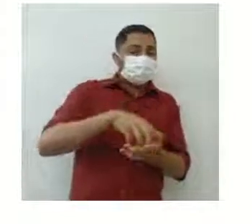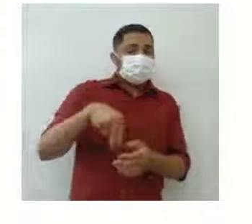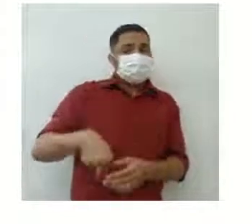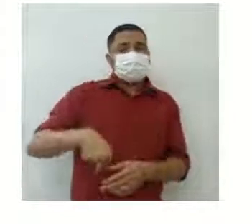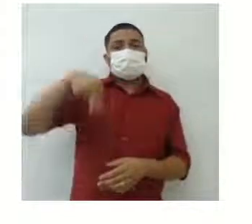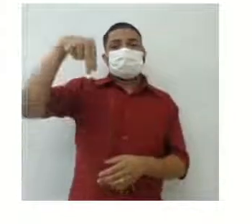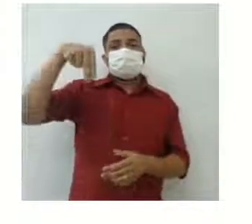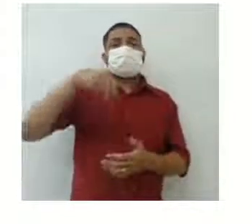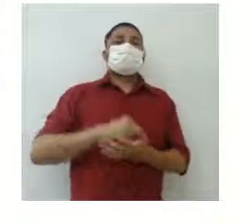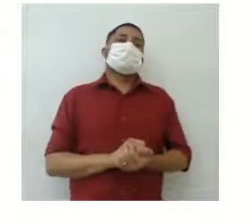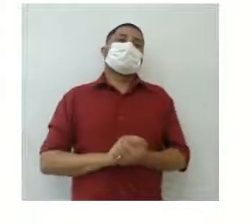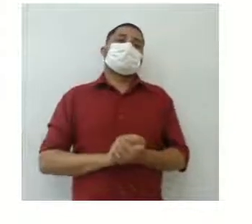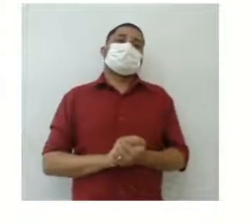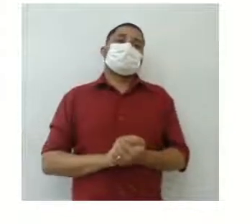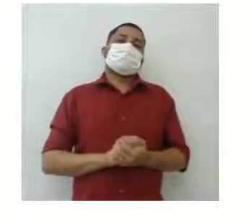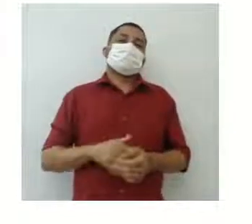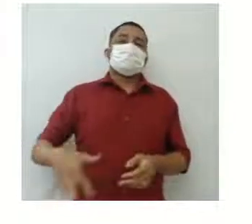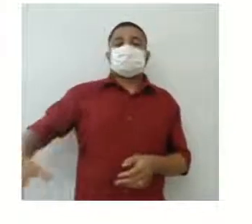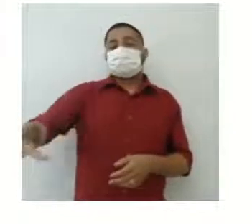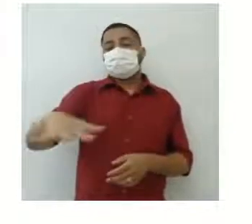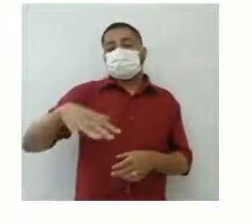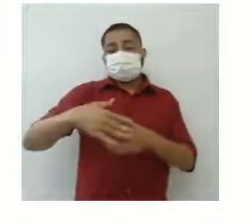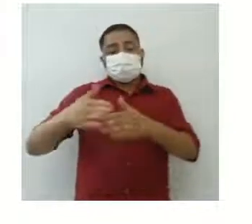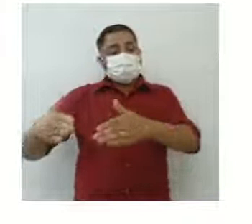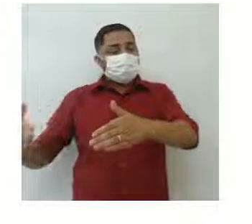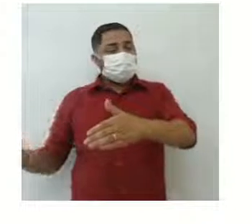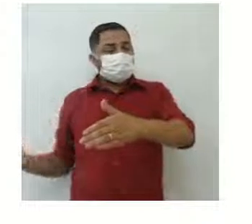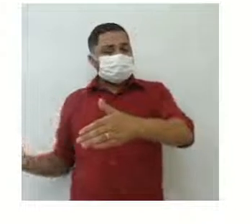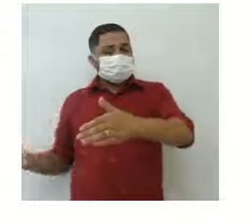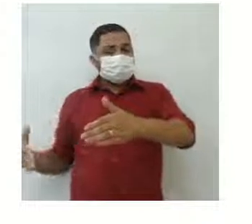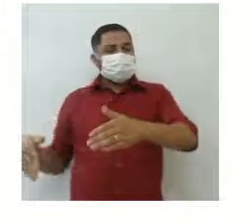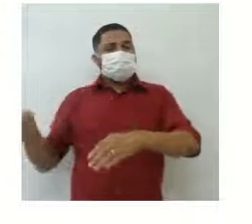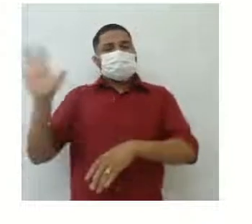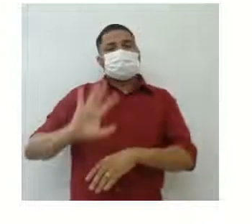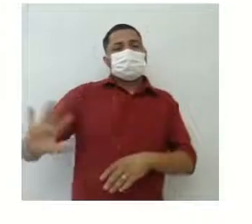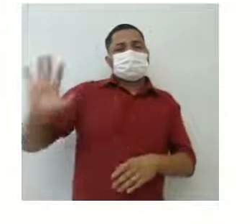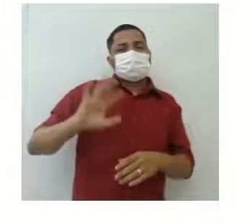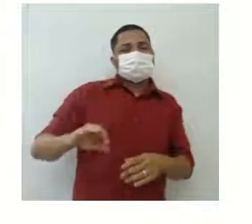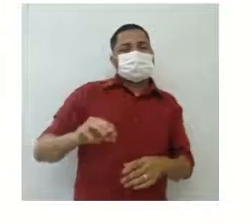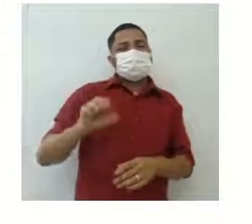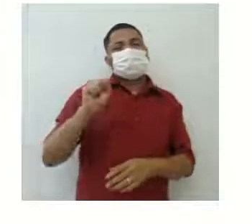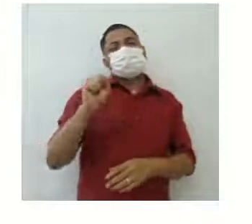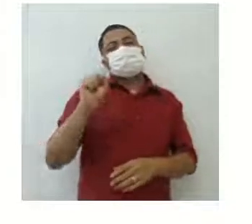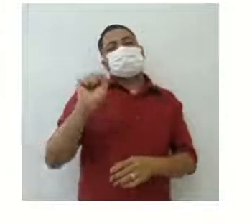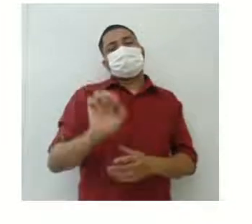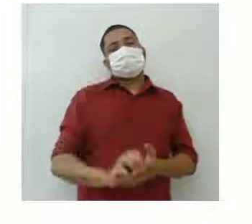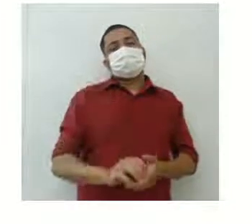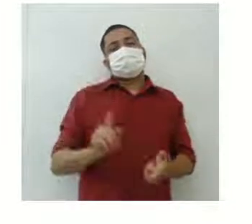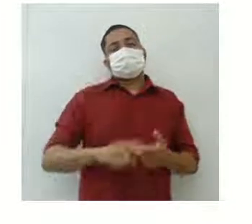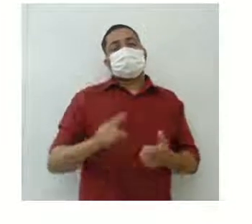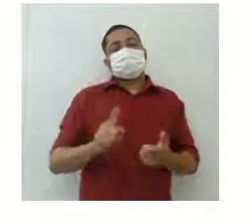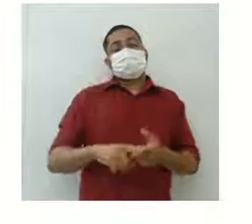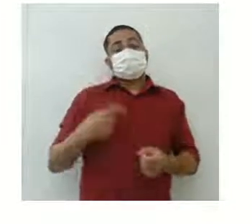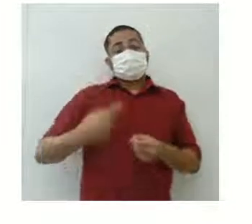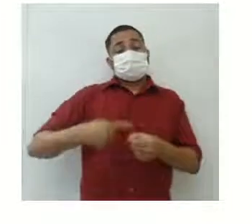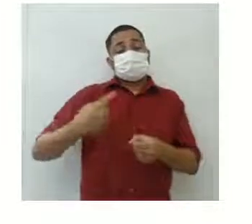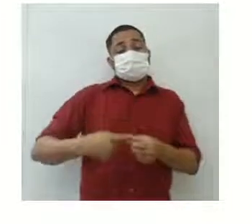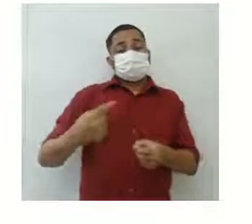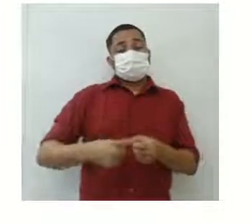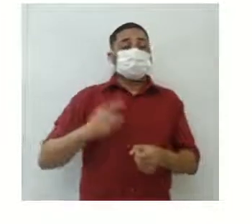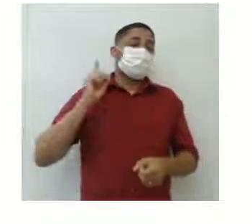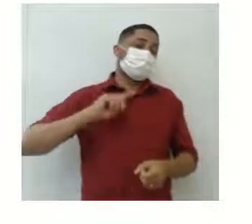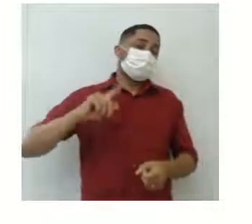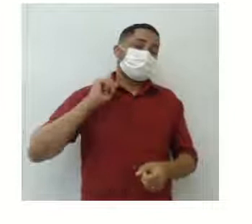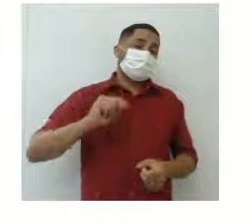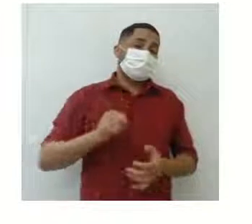Sul, litoral nordestino, litoral do Sudeste e o interior das Minas Gerais. Então, no